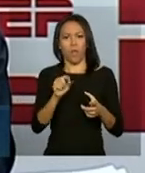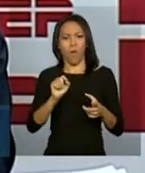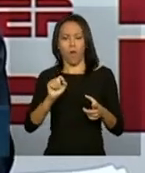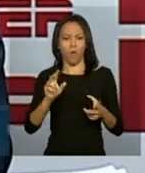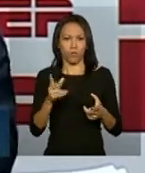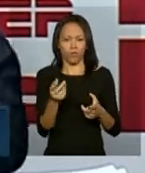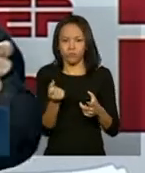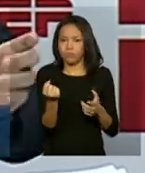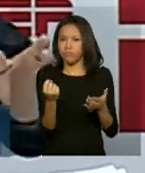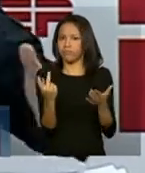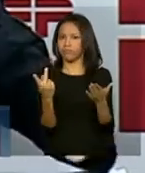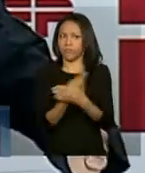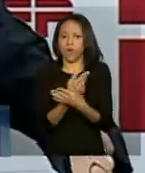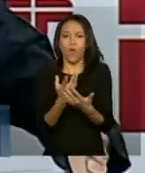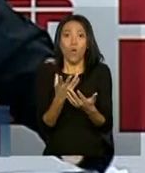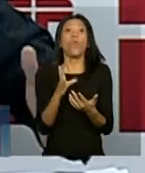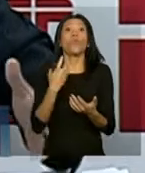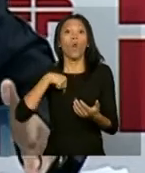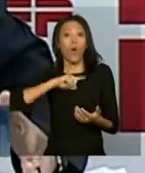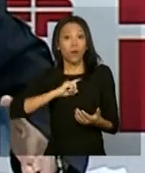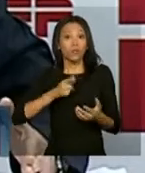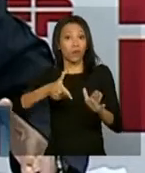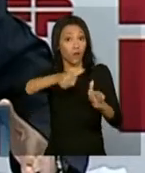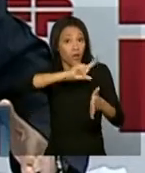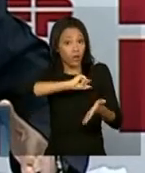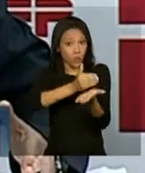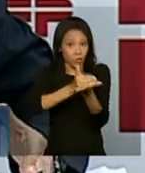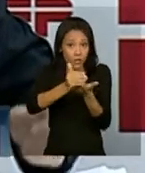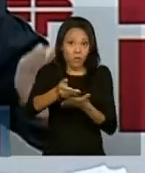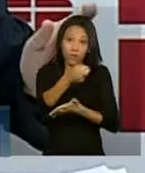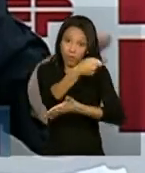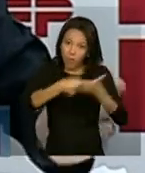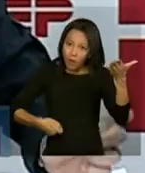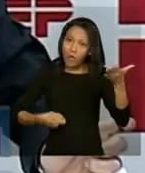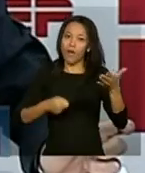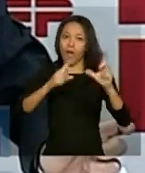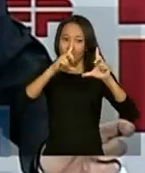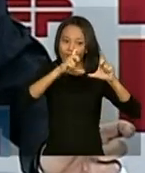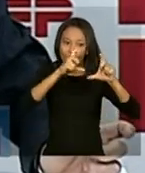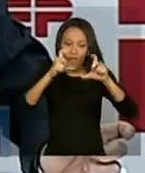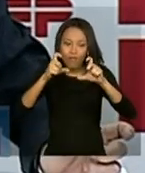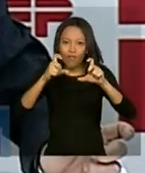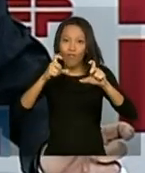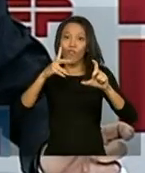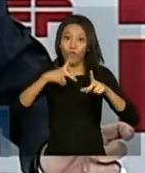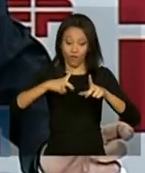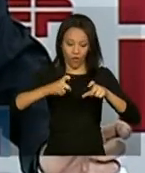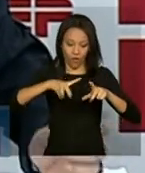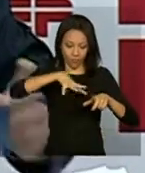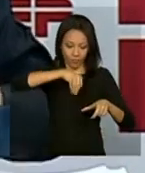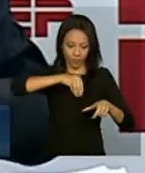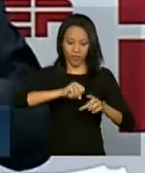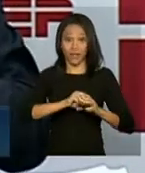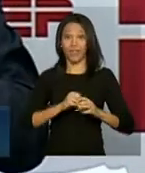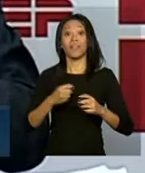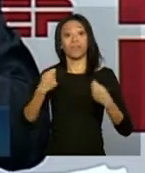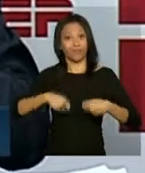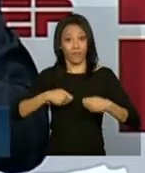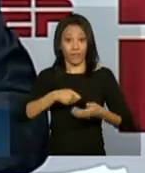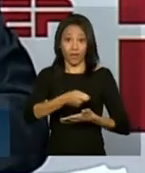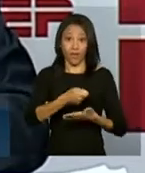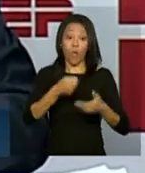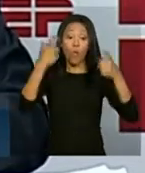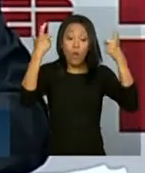dessa natureza. O que nós tivemos é, antes de começar a prova, a foto do cartão de matrícula. Ele